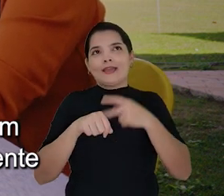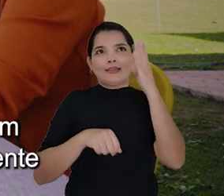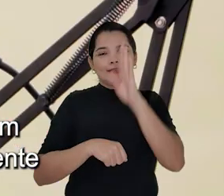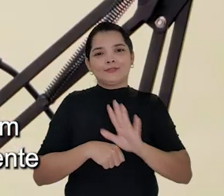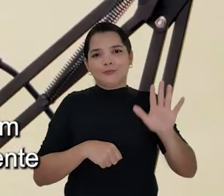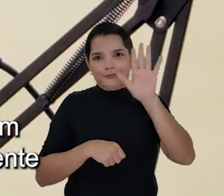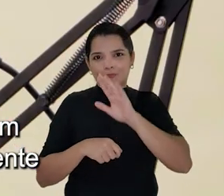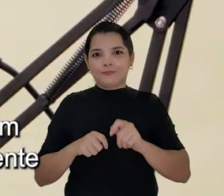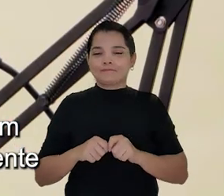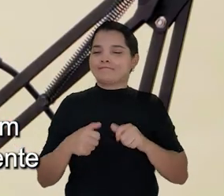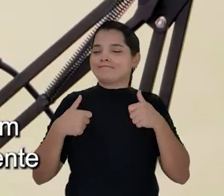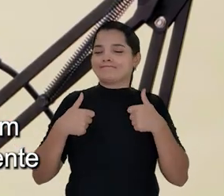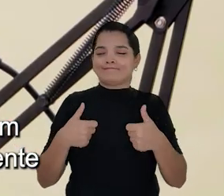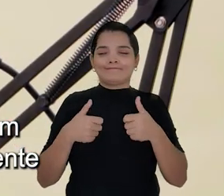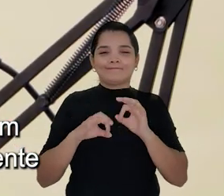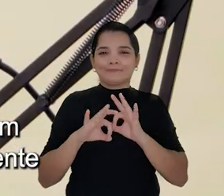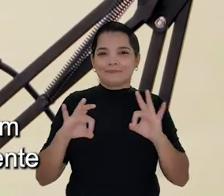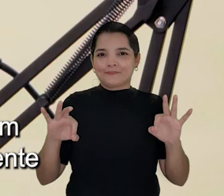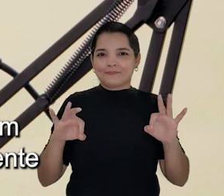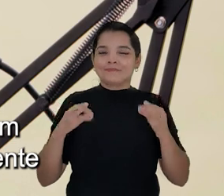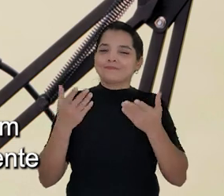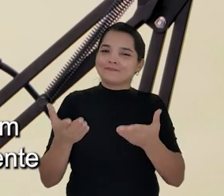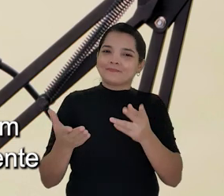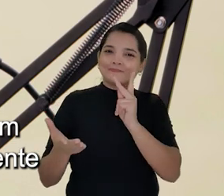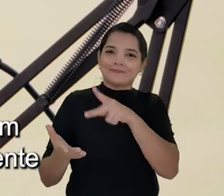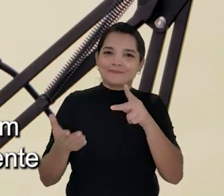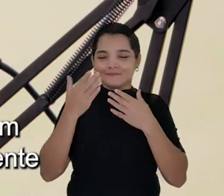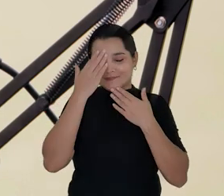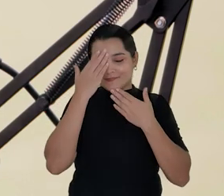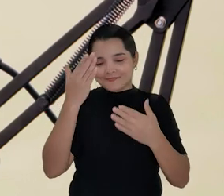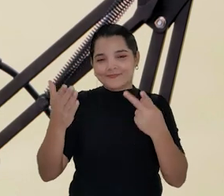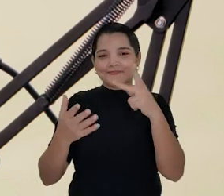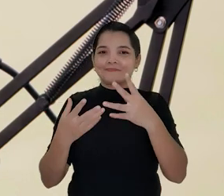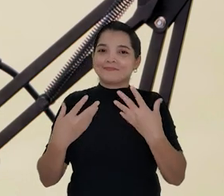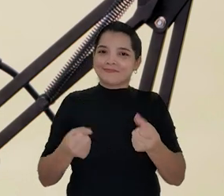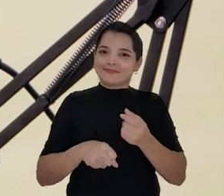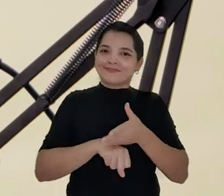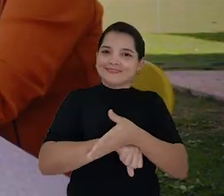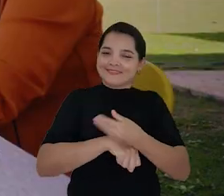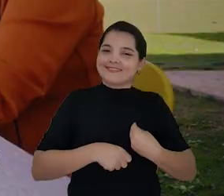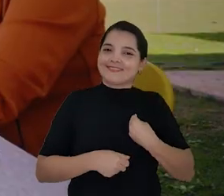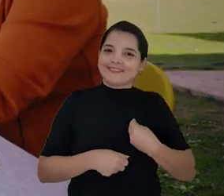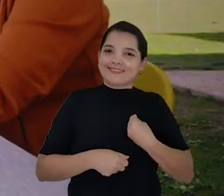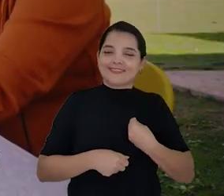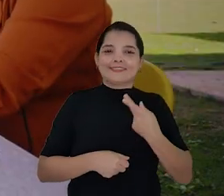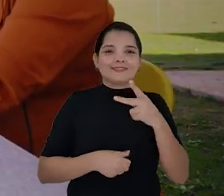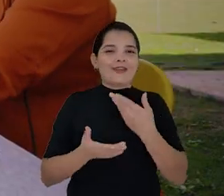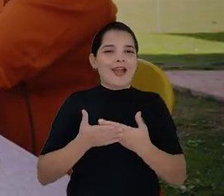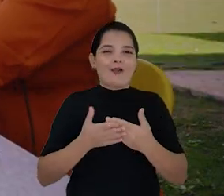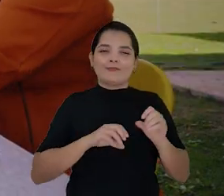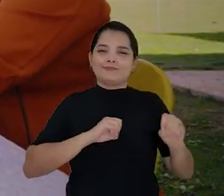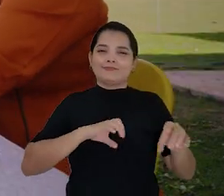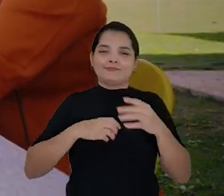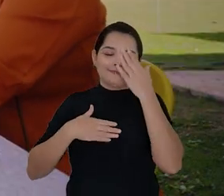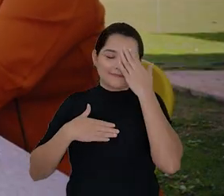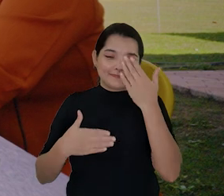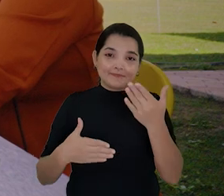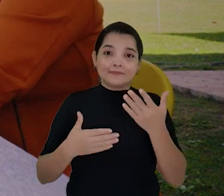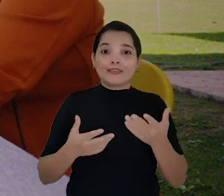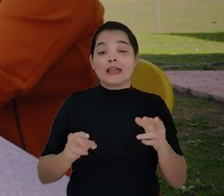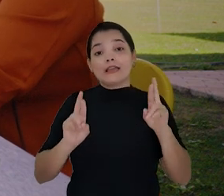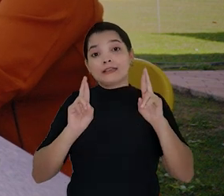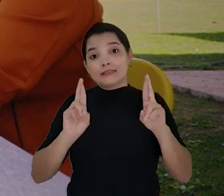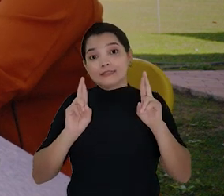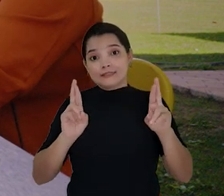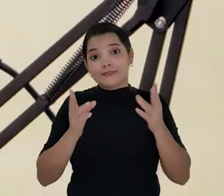todo sim perfeito professora agradeço imensamente a sua presença obrigada por essas aulas eu espero